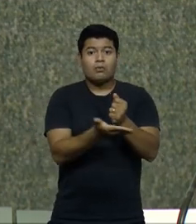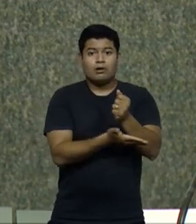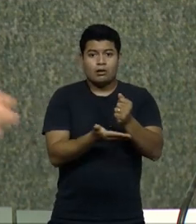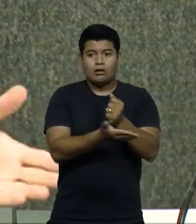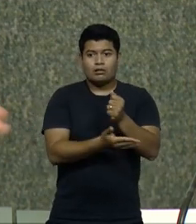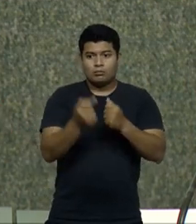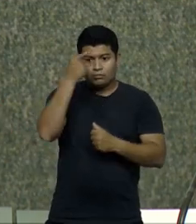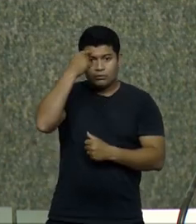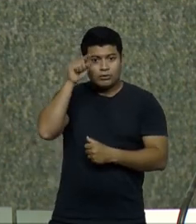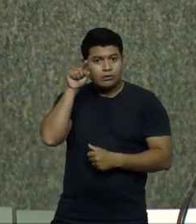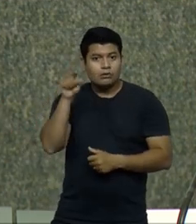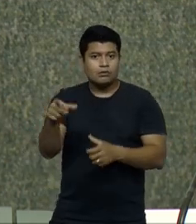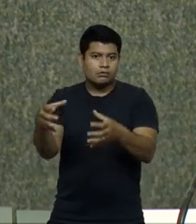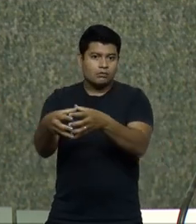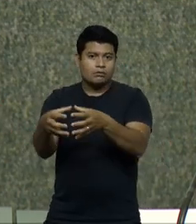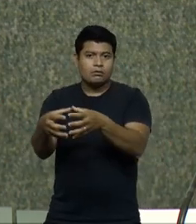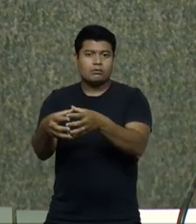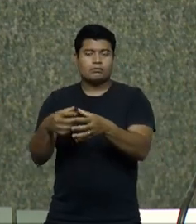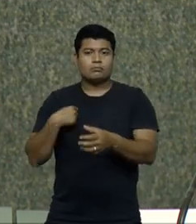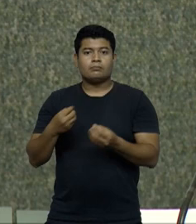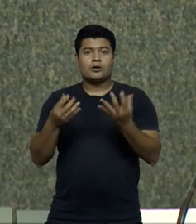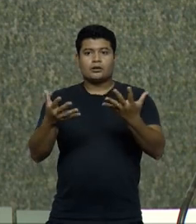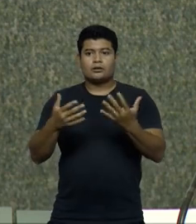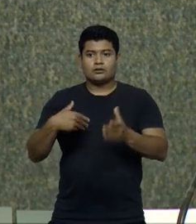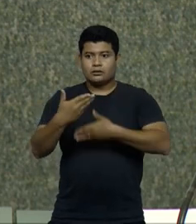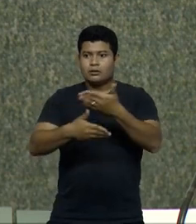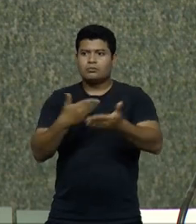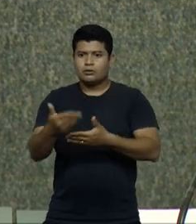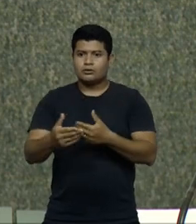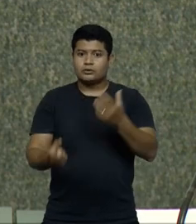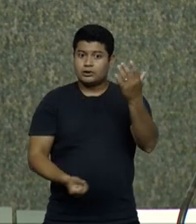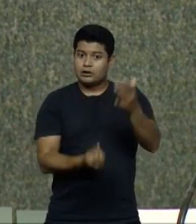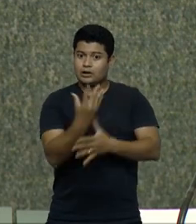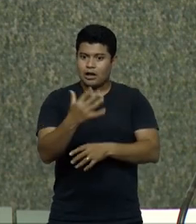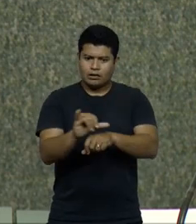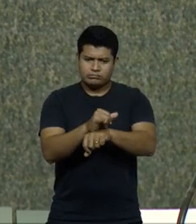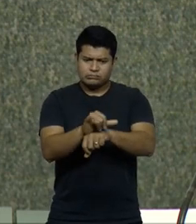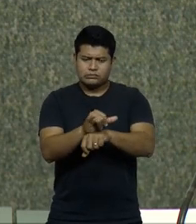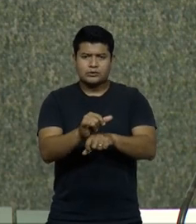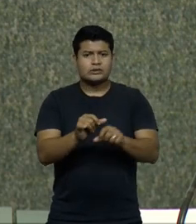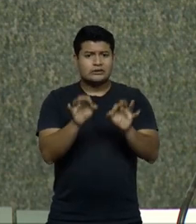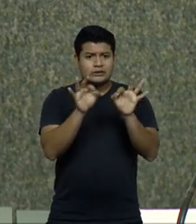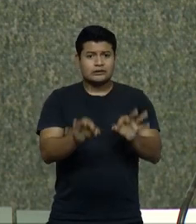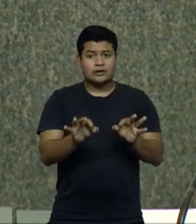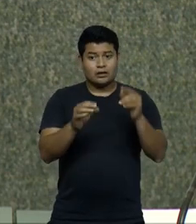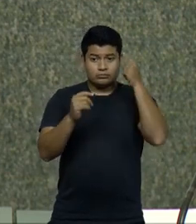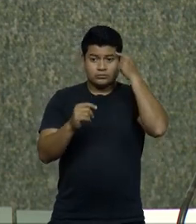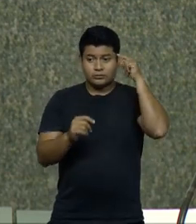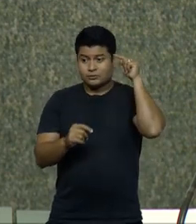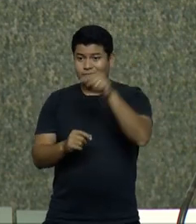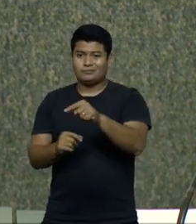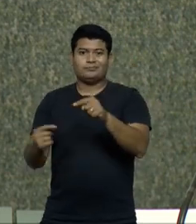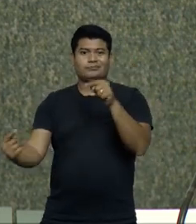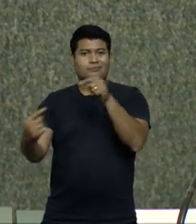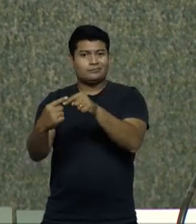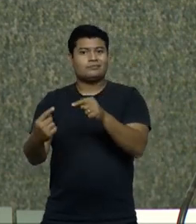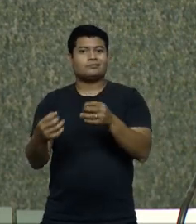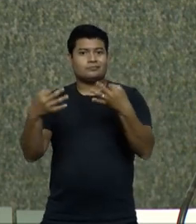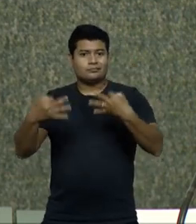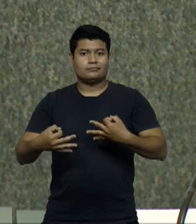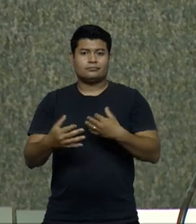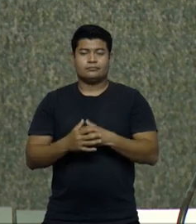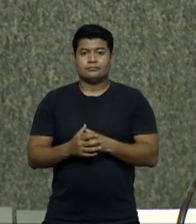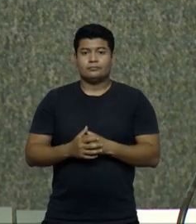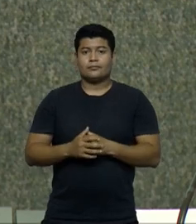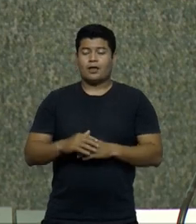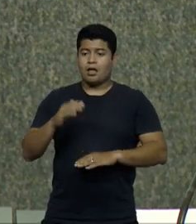para que a gente possa direcionar as atuações e as intervenções das estratégias das inscrições na melhoria das políticas públicas